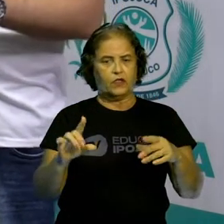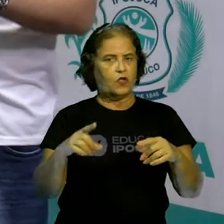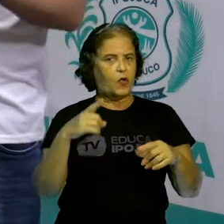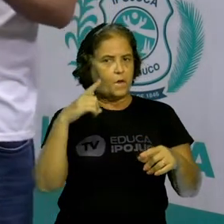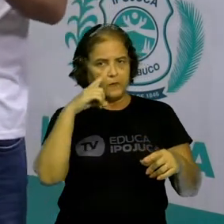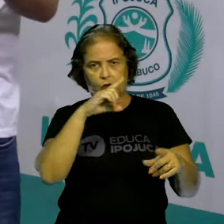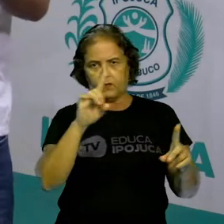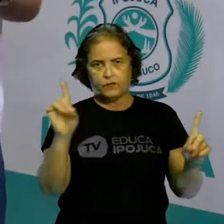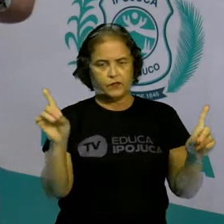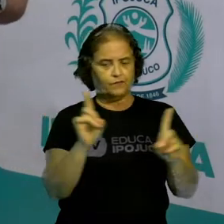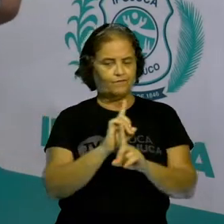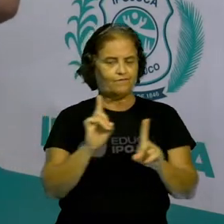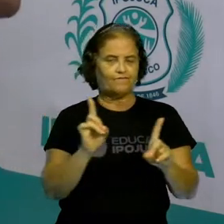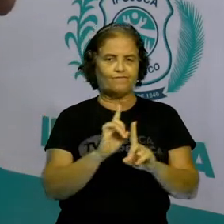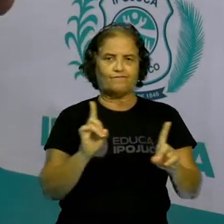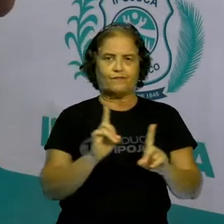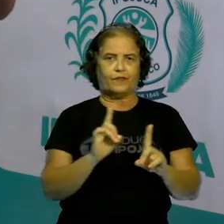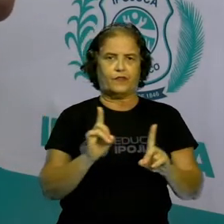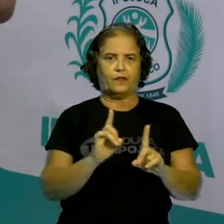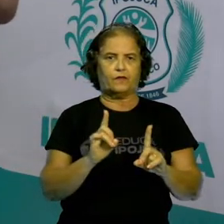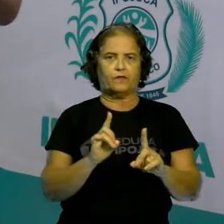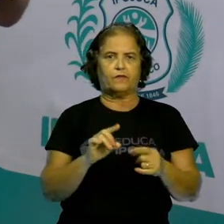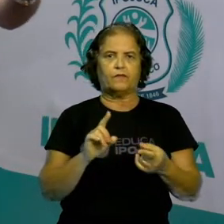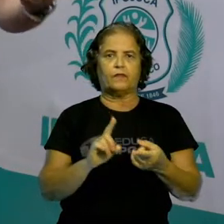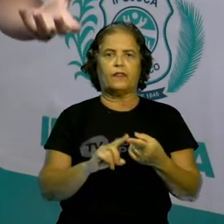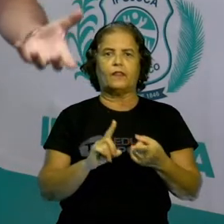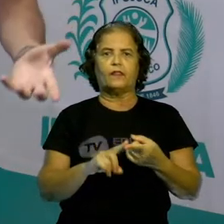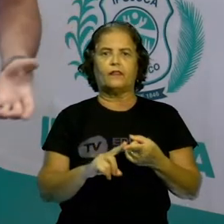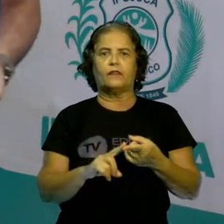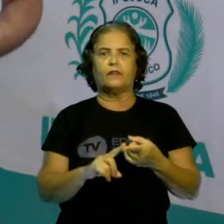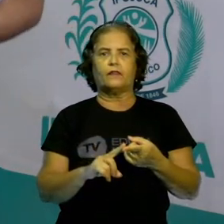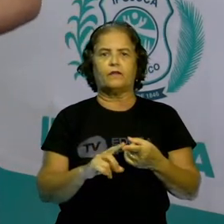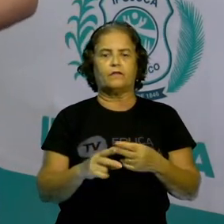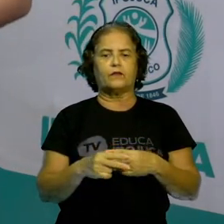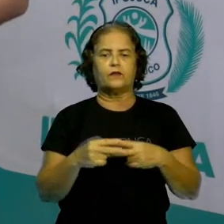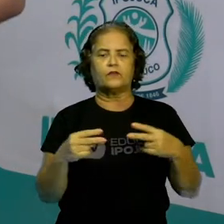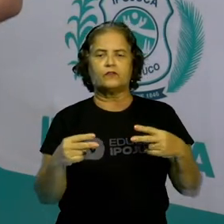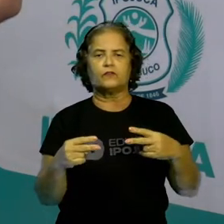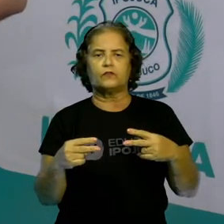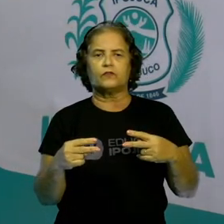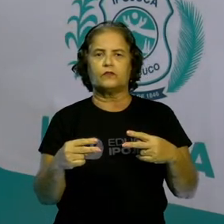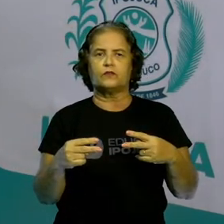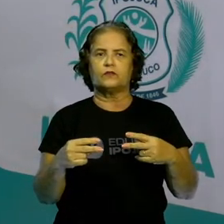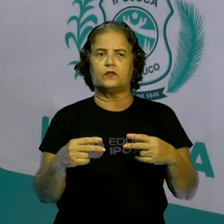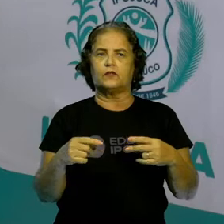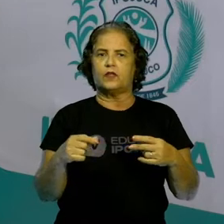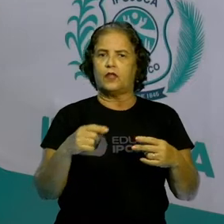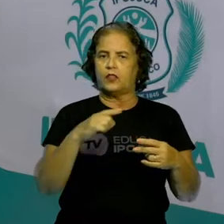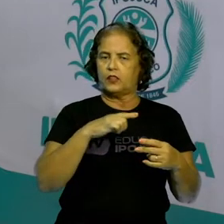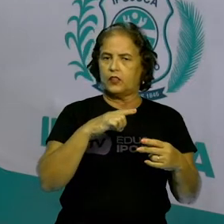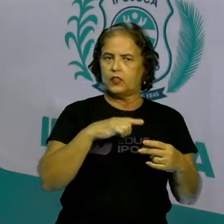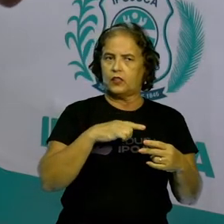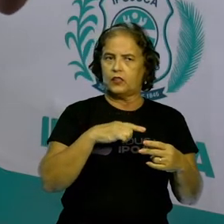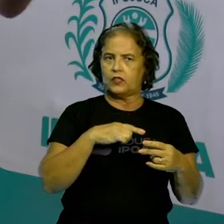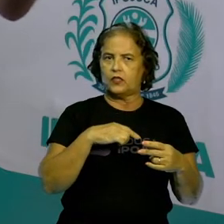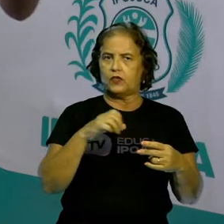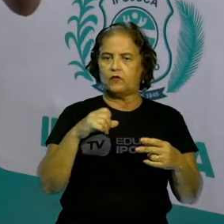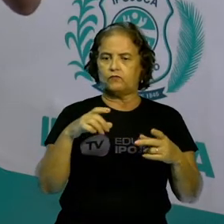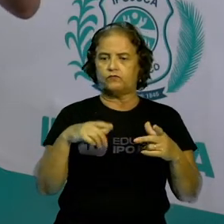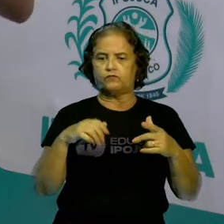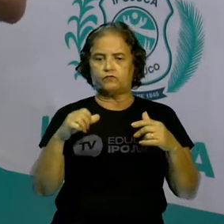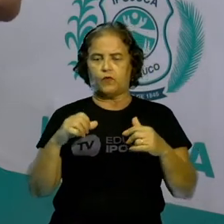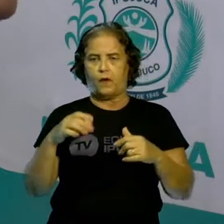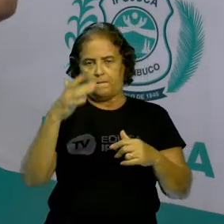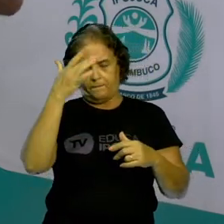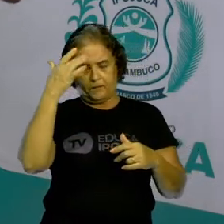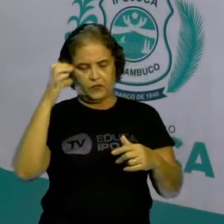a igualdade perante a lei. Nada disso, que era uma coisa do antigo regime, E você tinha um nobre, e o nobre tinha mais direitos do que a